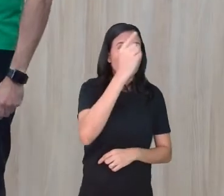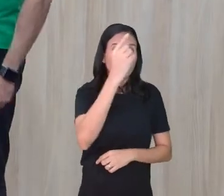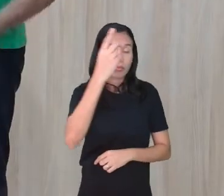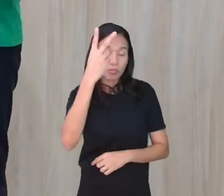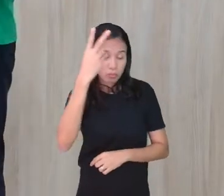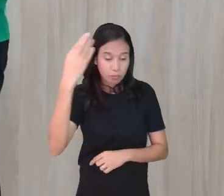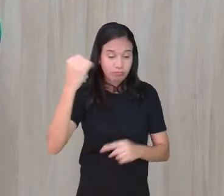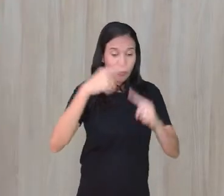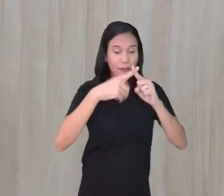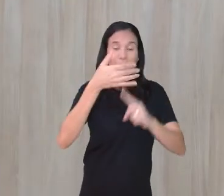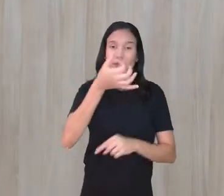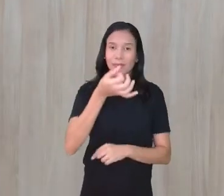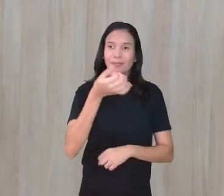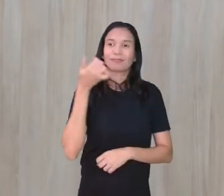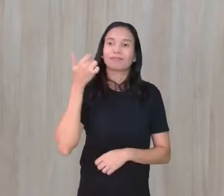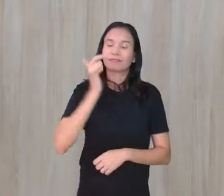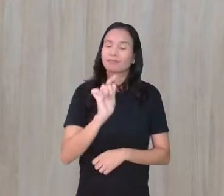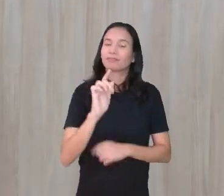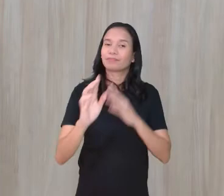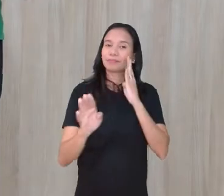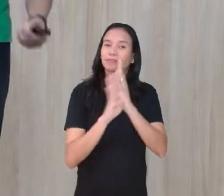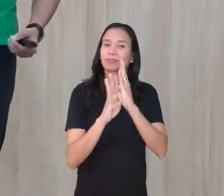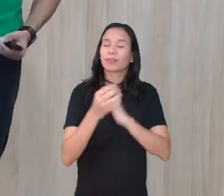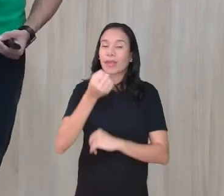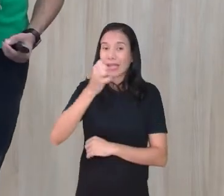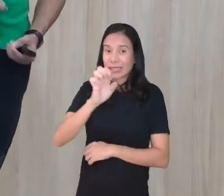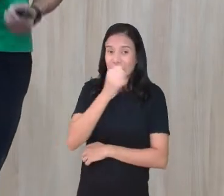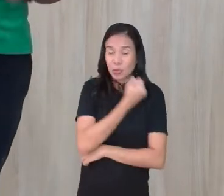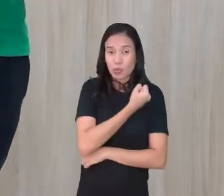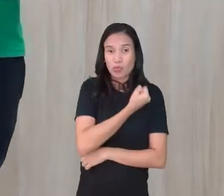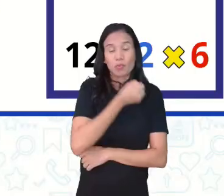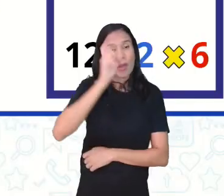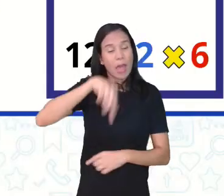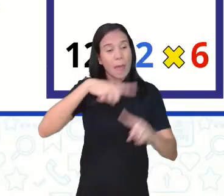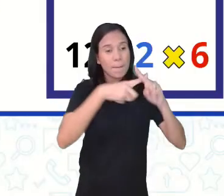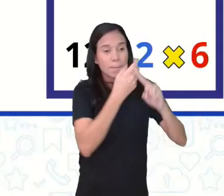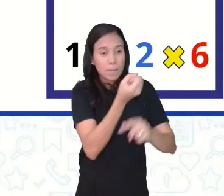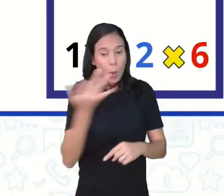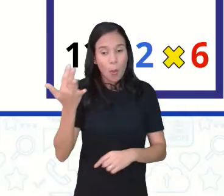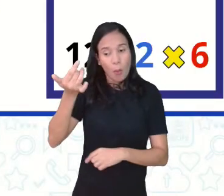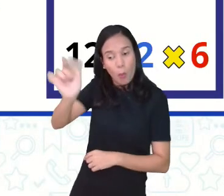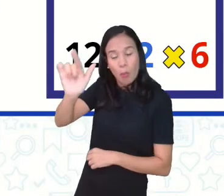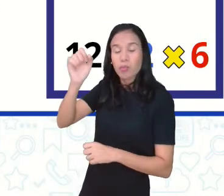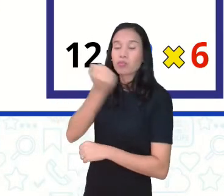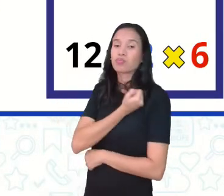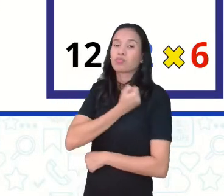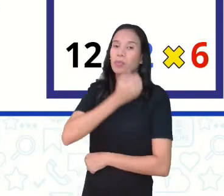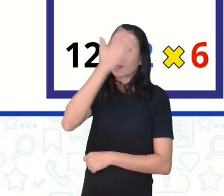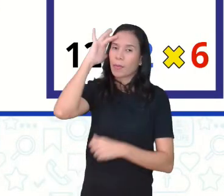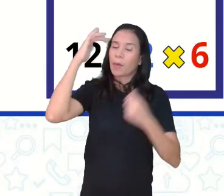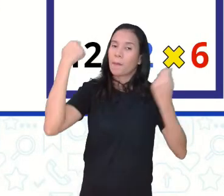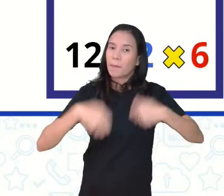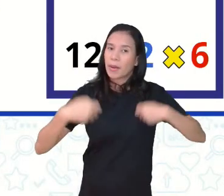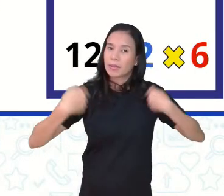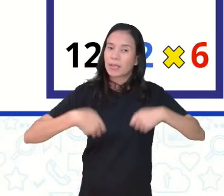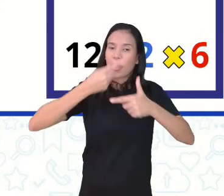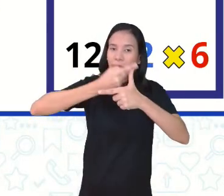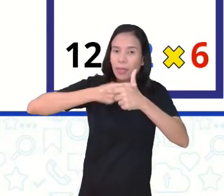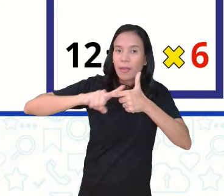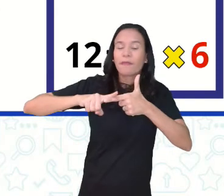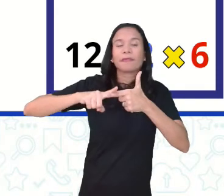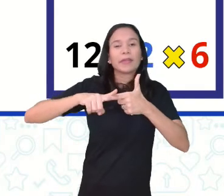6. Para você saber se um número ele é múltiplo de outro, basta você efetuar a